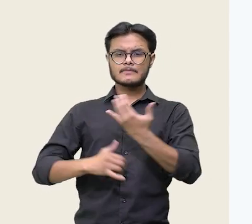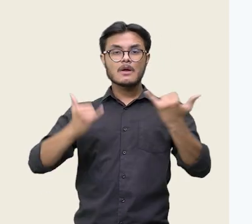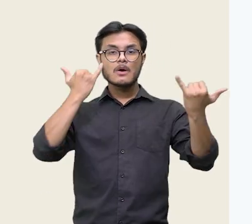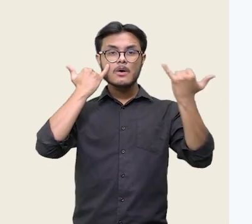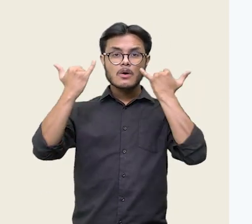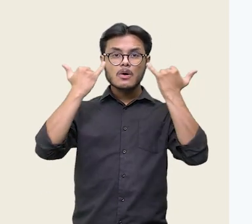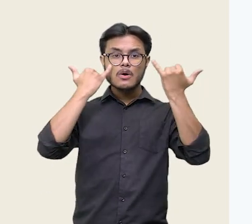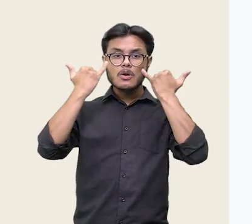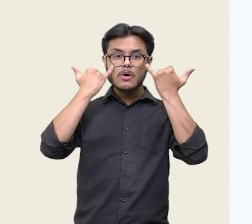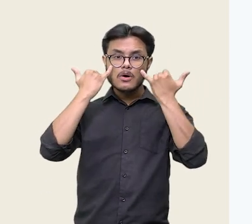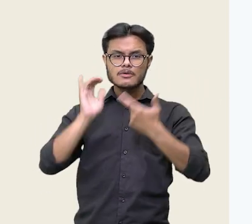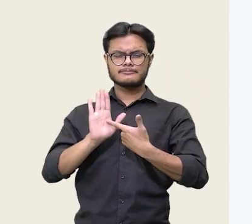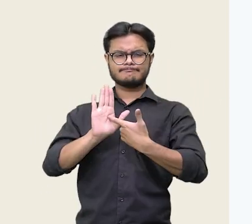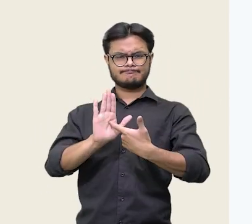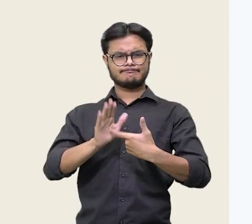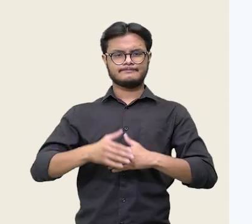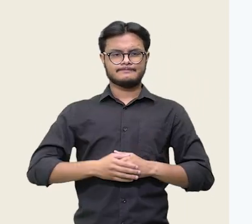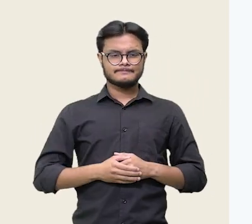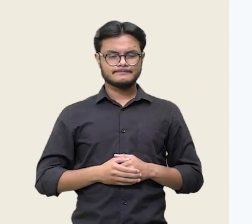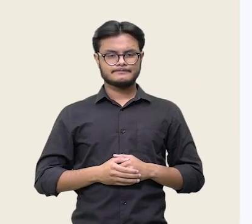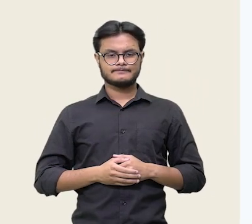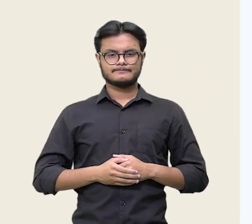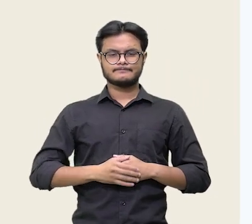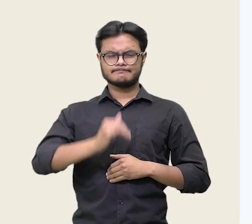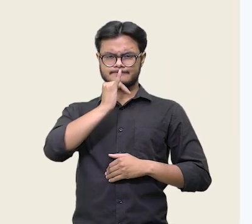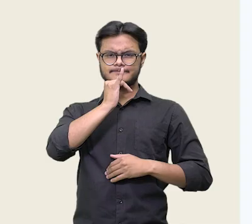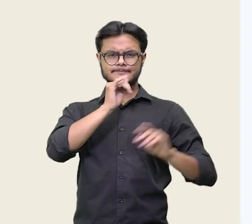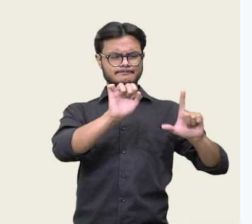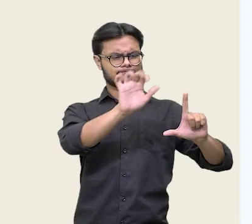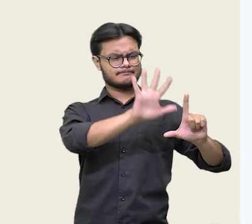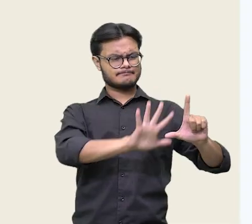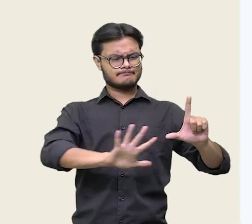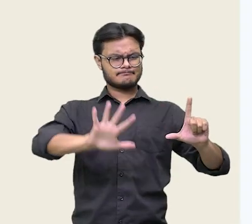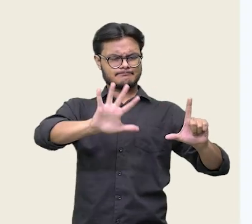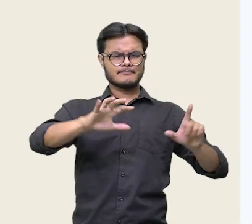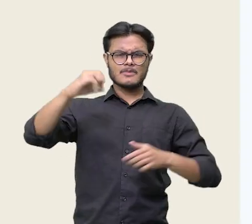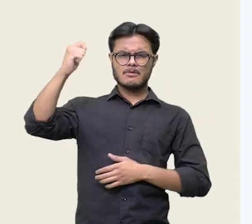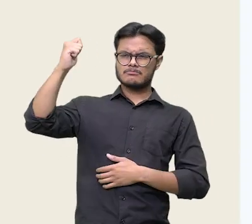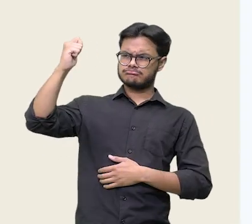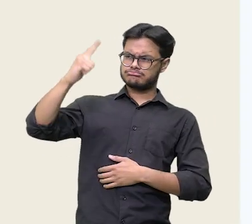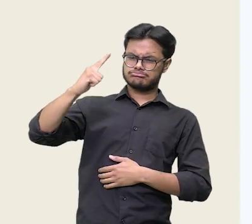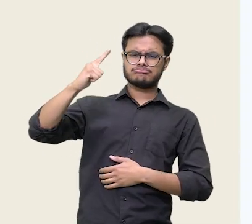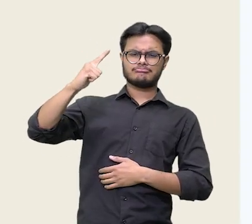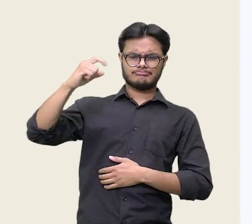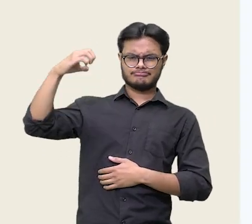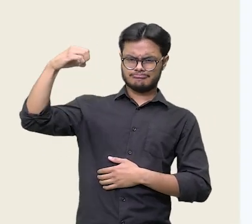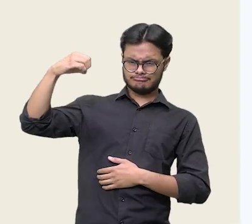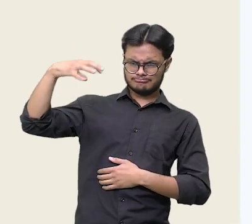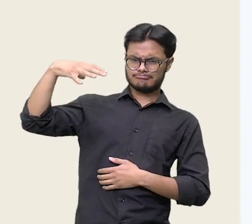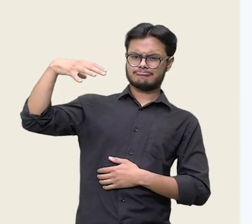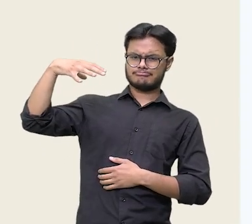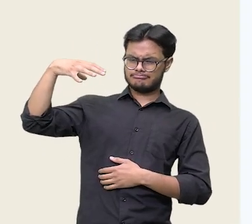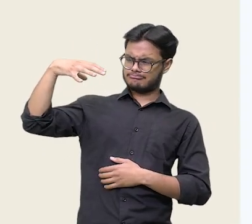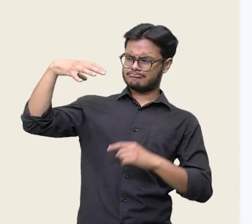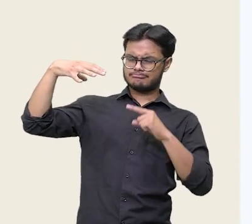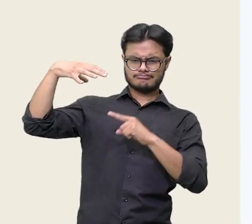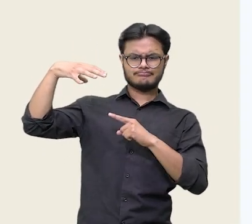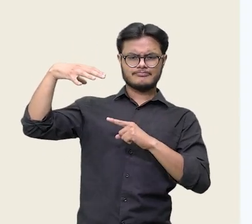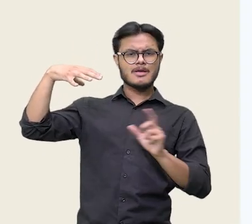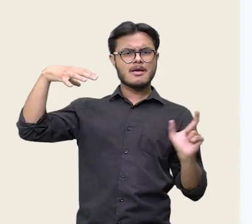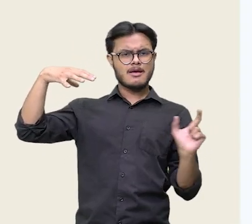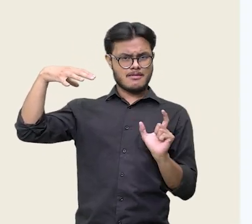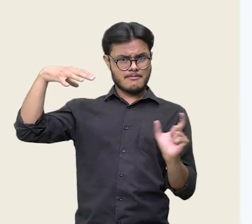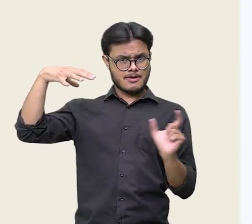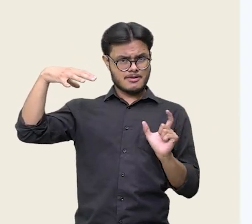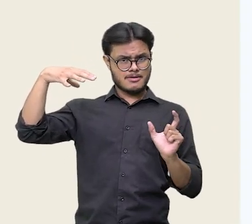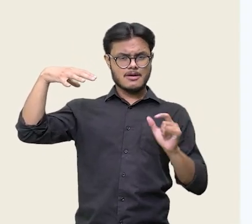permite a existência de corrente elétrica no circuito. Nós temos na figura uma lâmpada e que ela está conectada no circuito e uma bateria. Essa